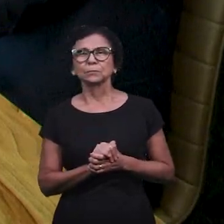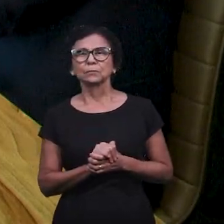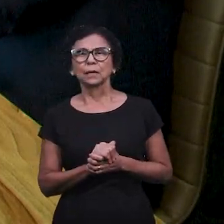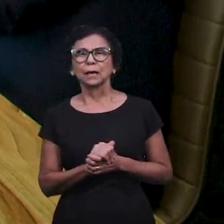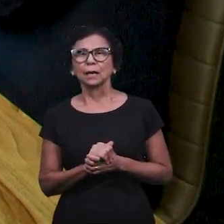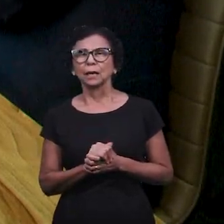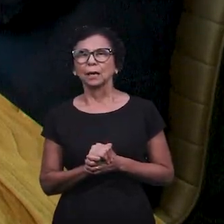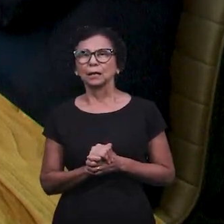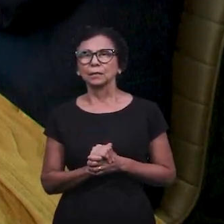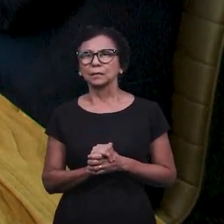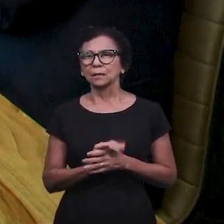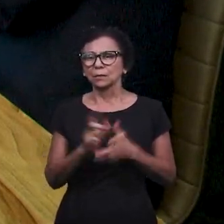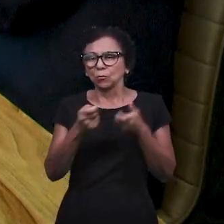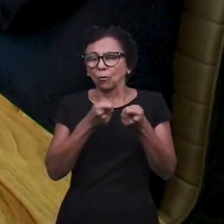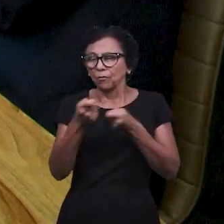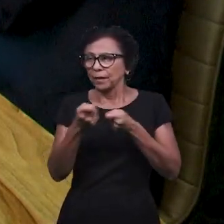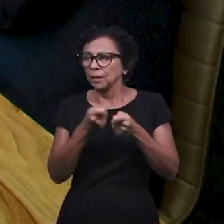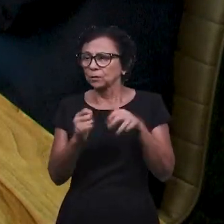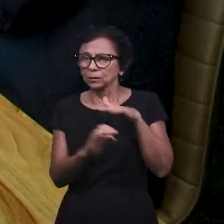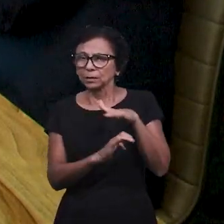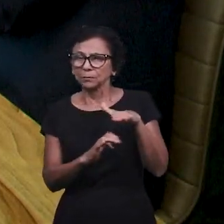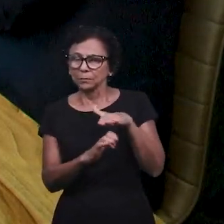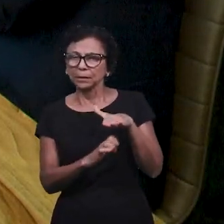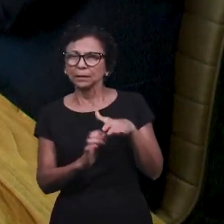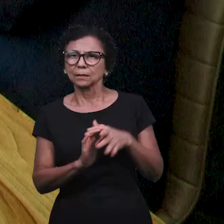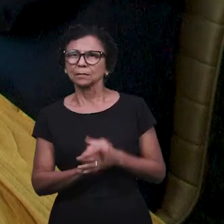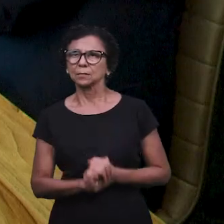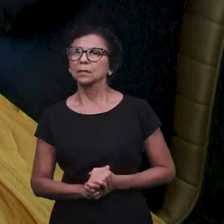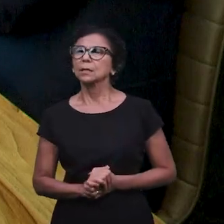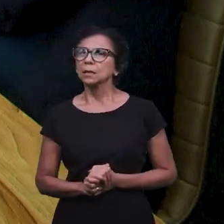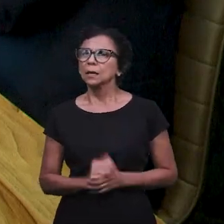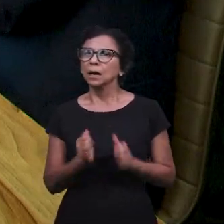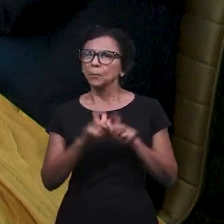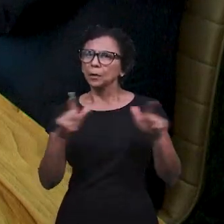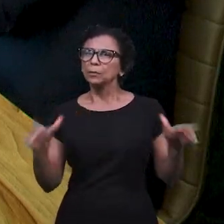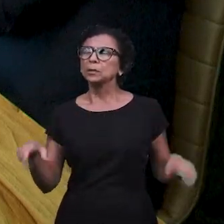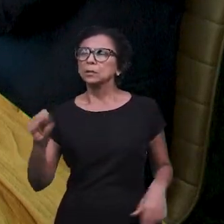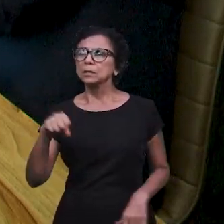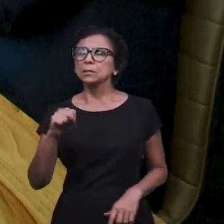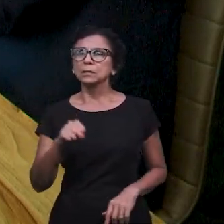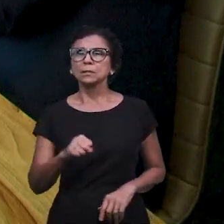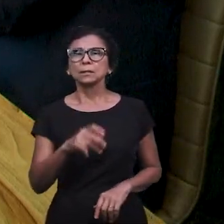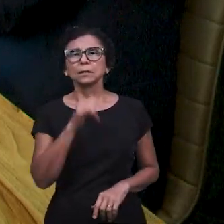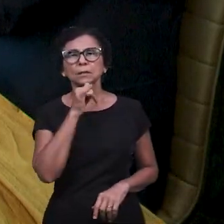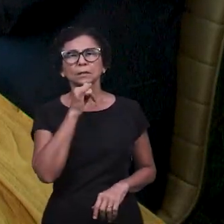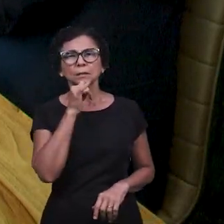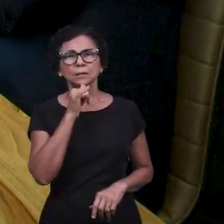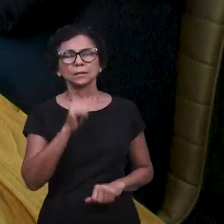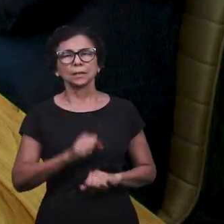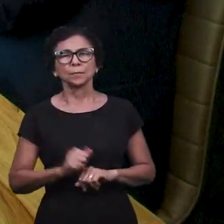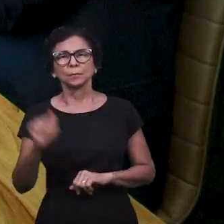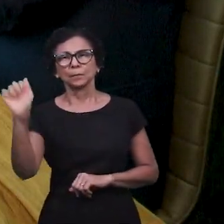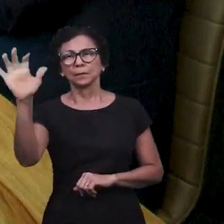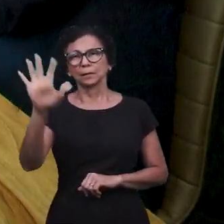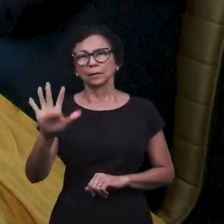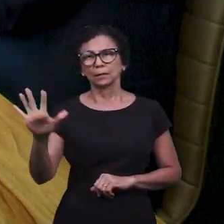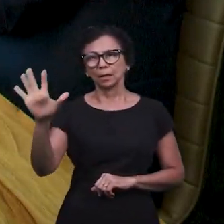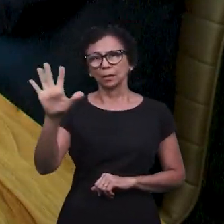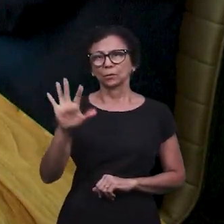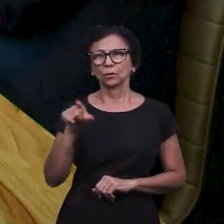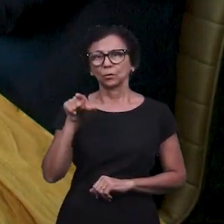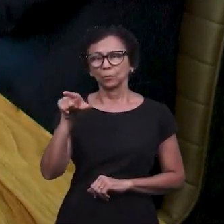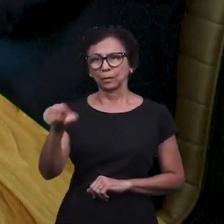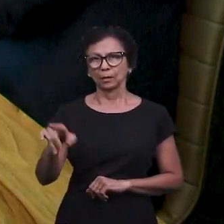sim, até por uma pressão do próprio mercado, né, Rodrigo? Sim. Eu acho que aqui é um ponto importante. Quando, por exemplo, países da União Europeia dizem que só irão contratar com